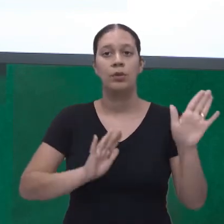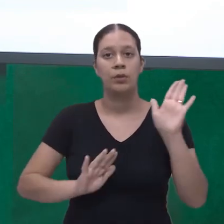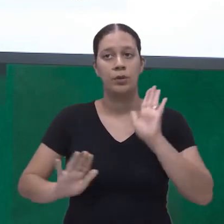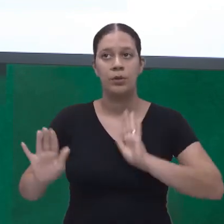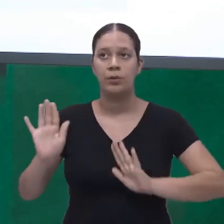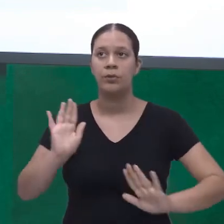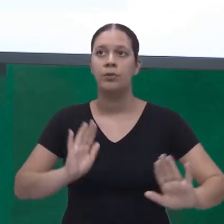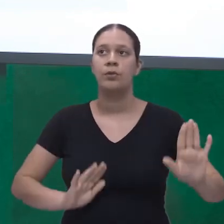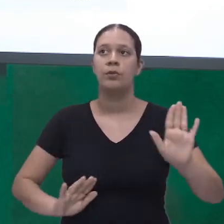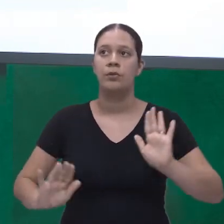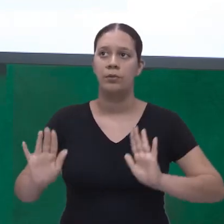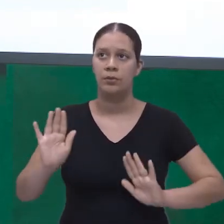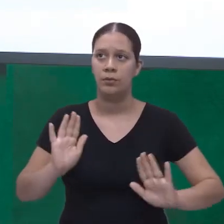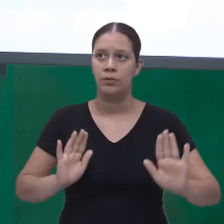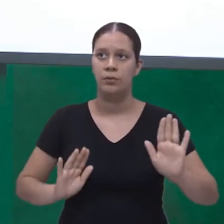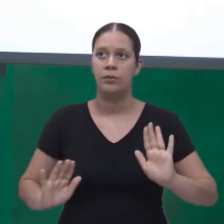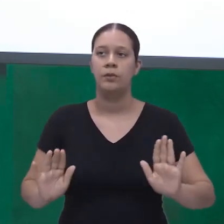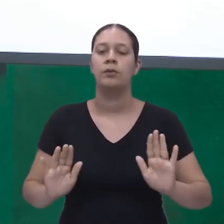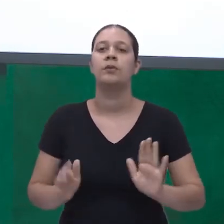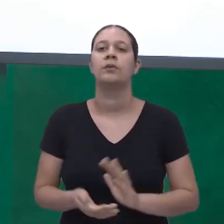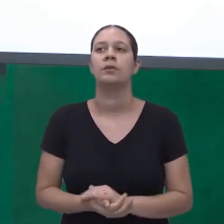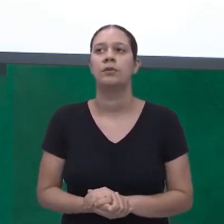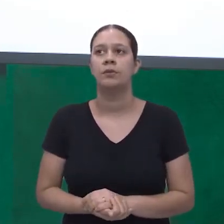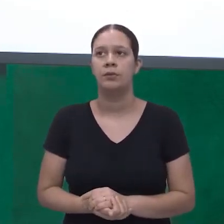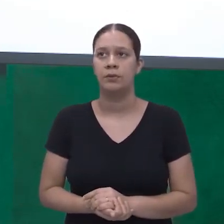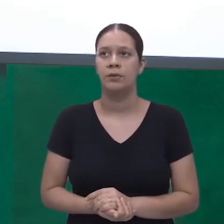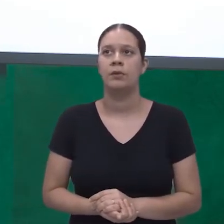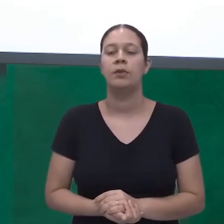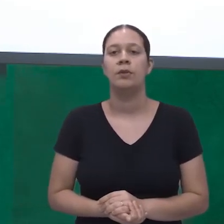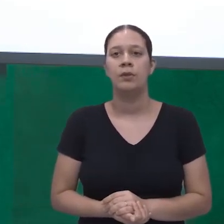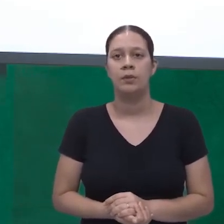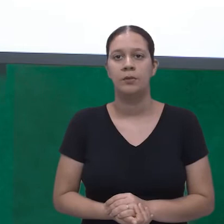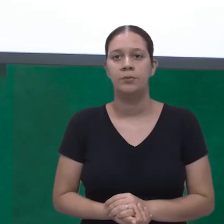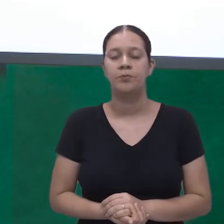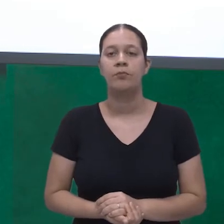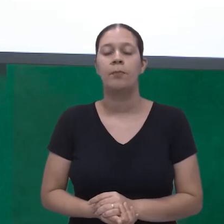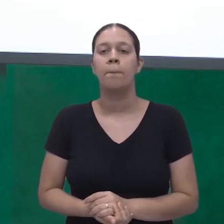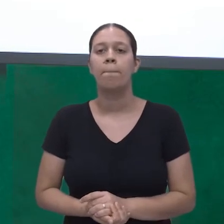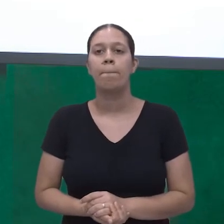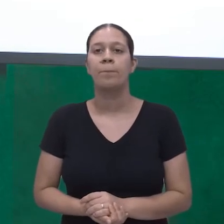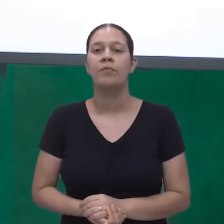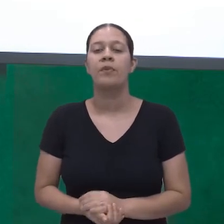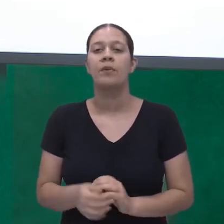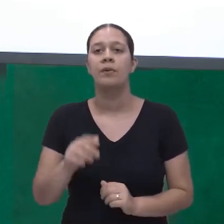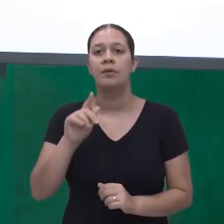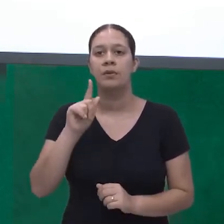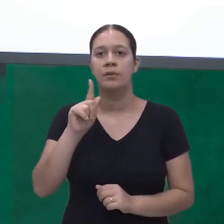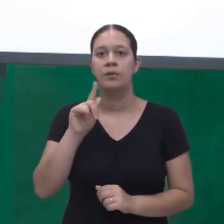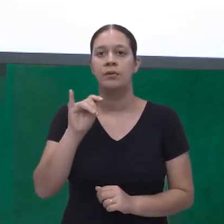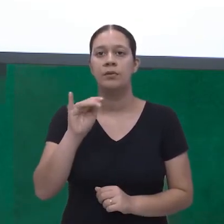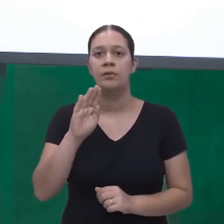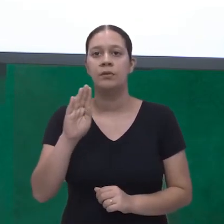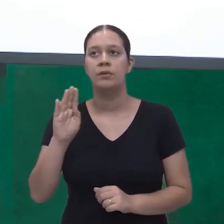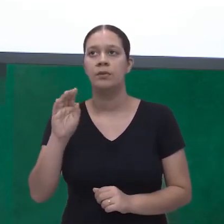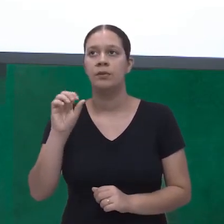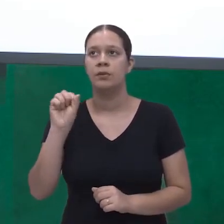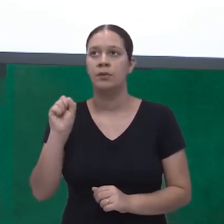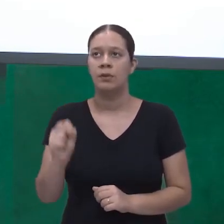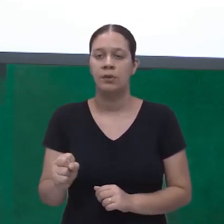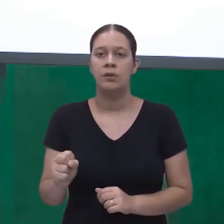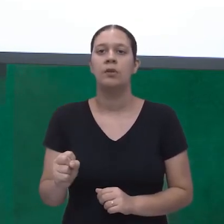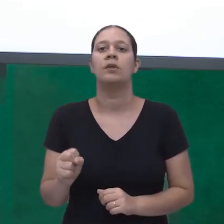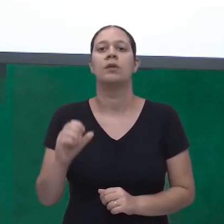isso. Gibbs igual a zero indica que a reação é espontânea. Fazendo Gibbs igual a zero indica